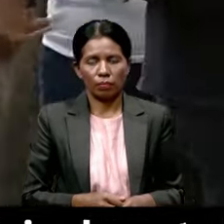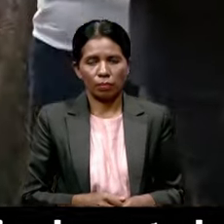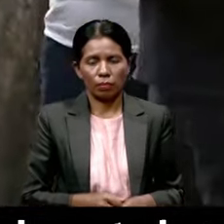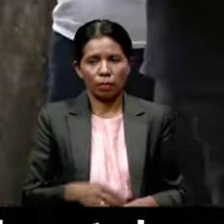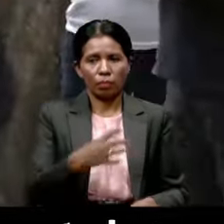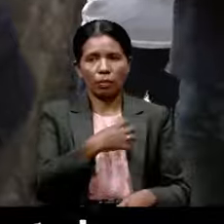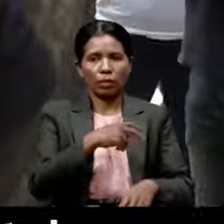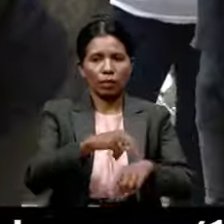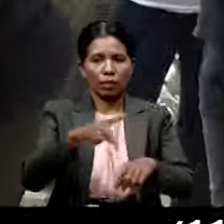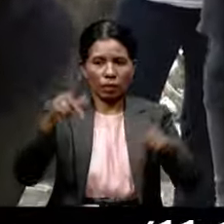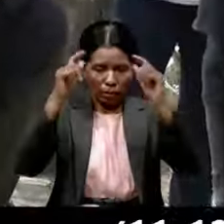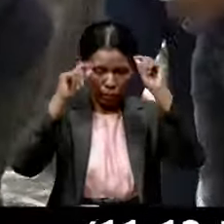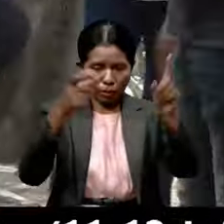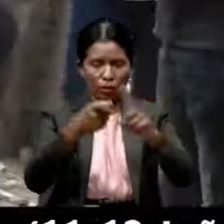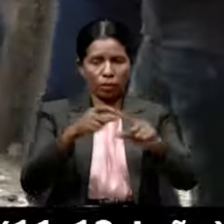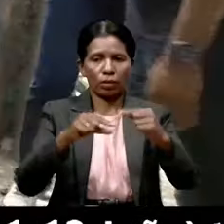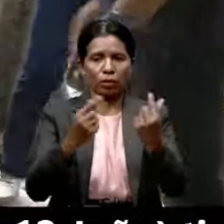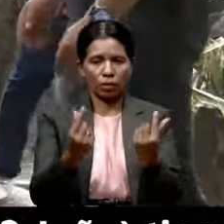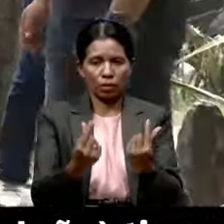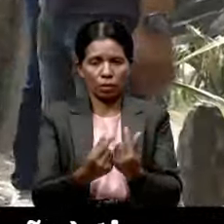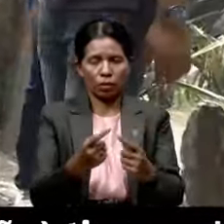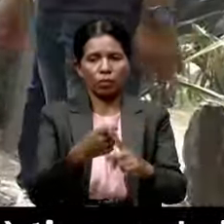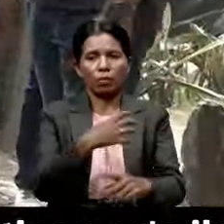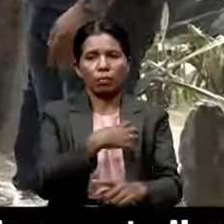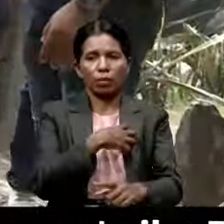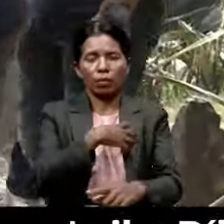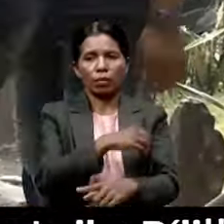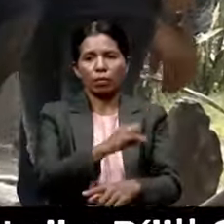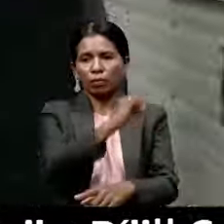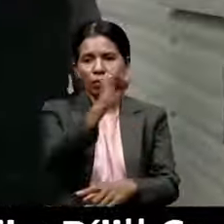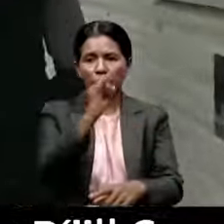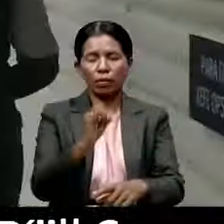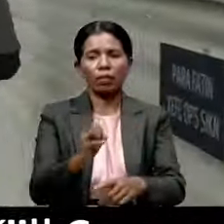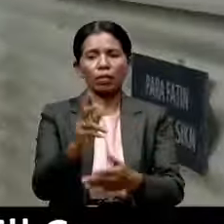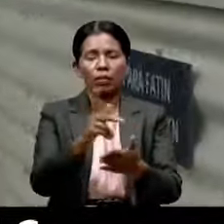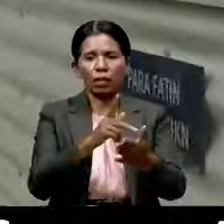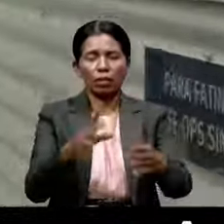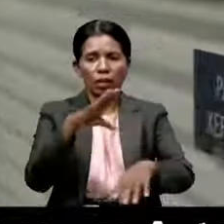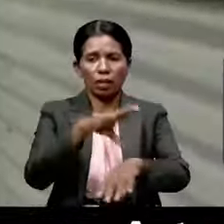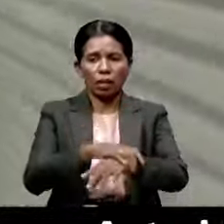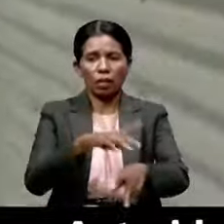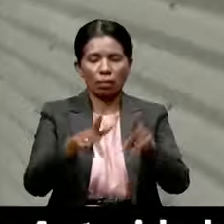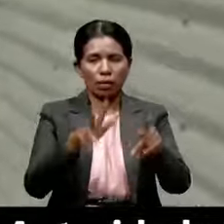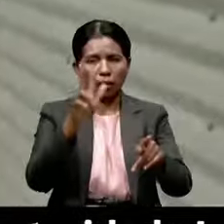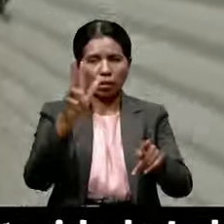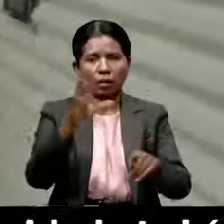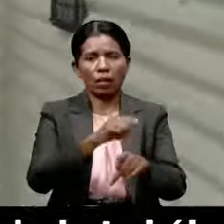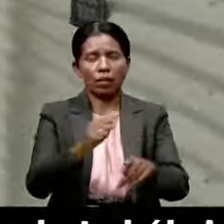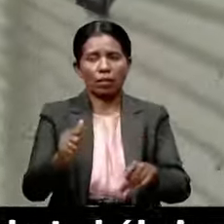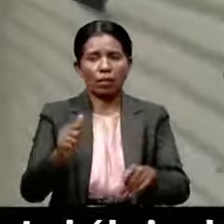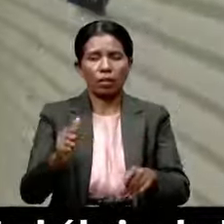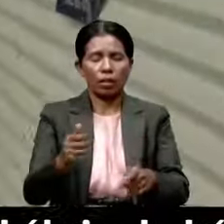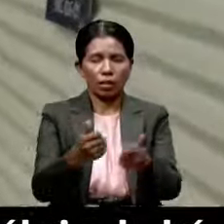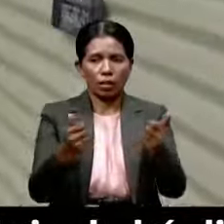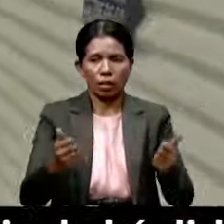Polícia Nacional Timor-Leste e Rússia Equipa Conjunta, Rússia Polícia Departamento de Investigação Criminal, detém cidadão na Entolo e a área Aibuburlaran,